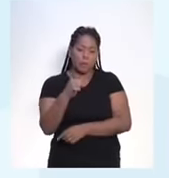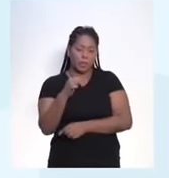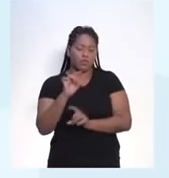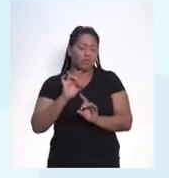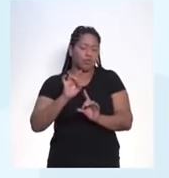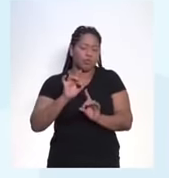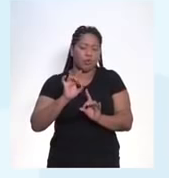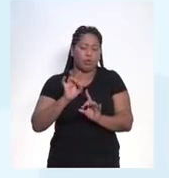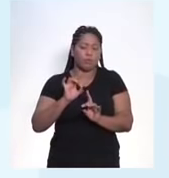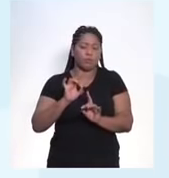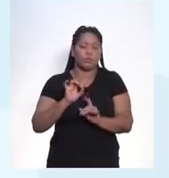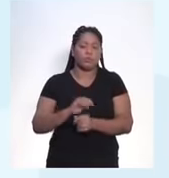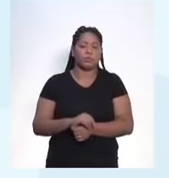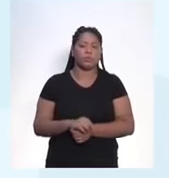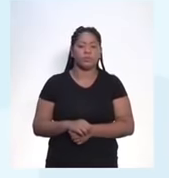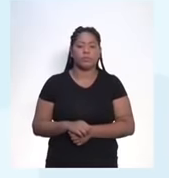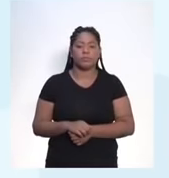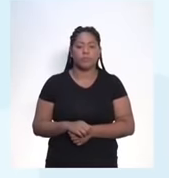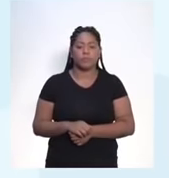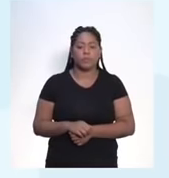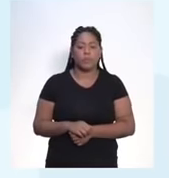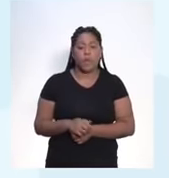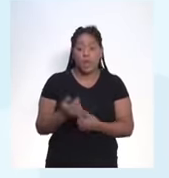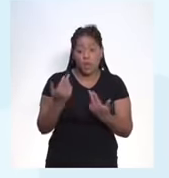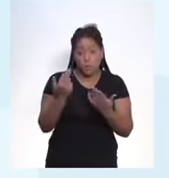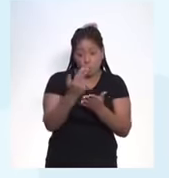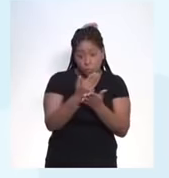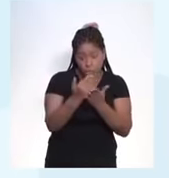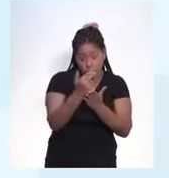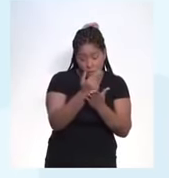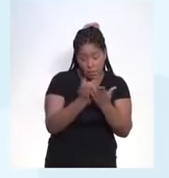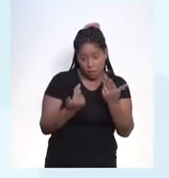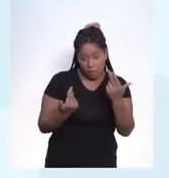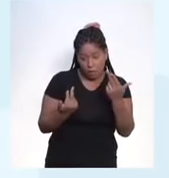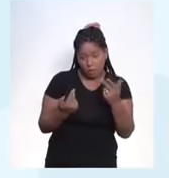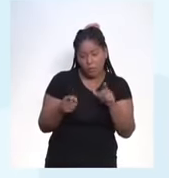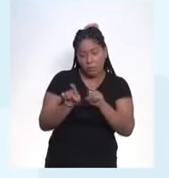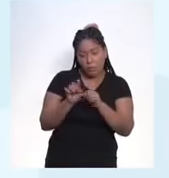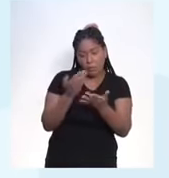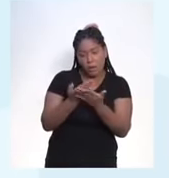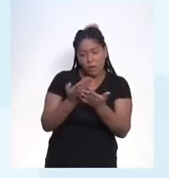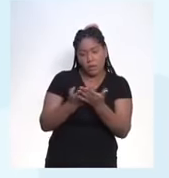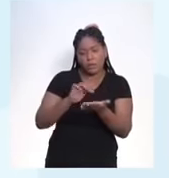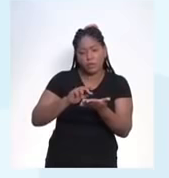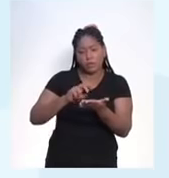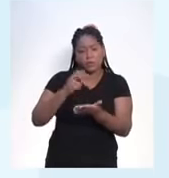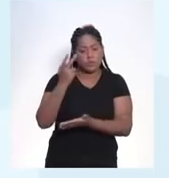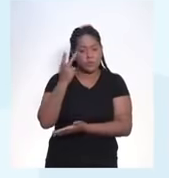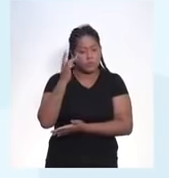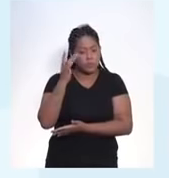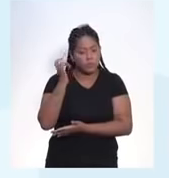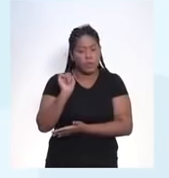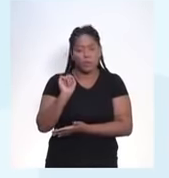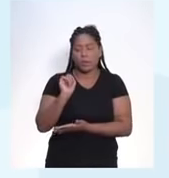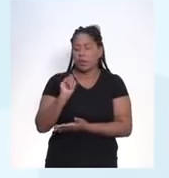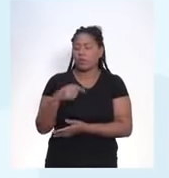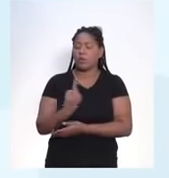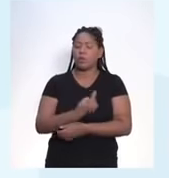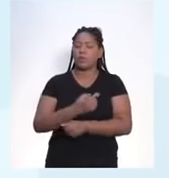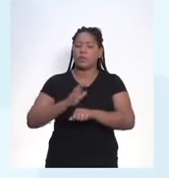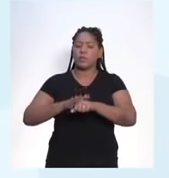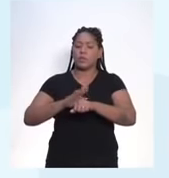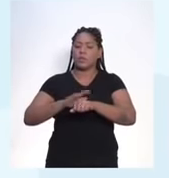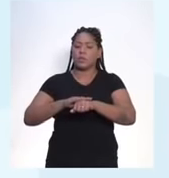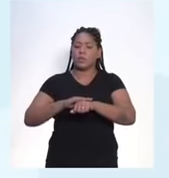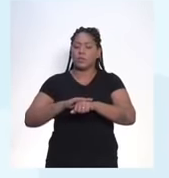basicamente estou mantendo a mesma figura para hoje amanhã que que nós vamos fazer vou até antecipar nós